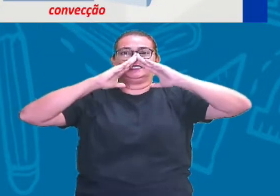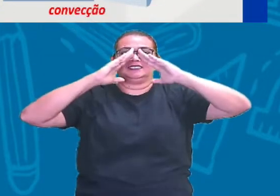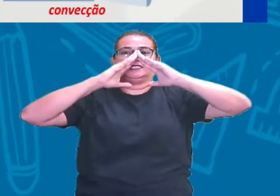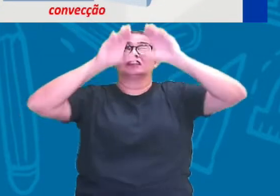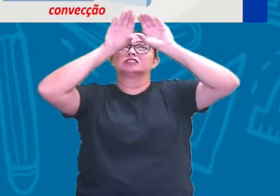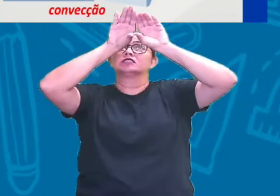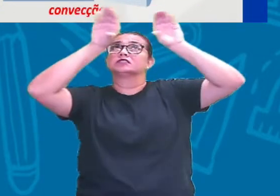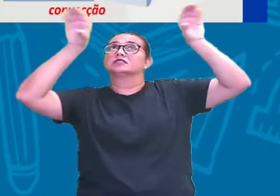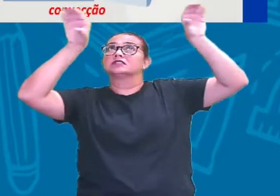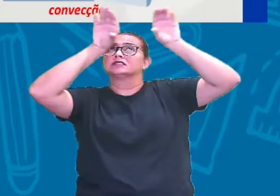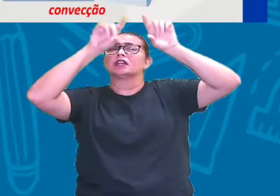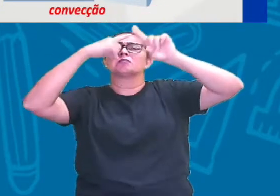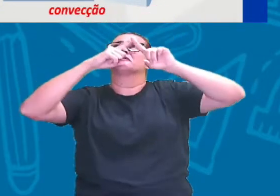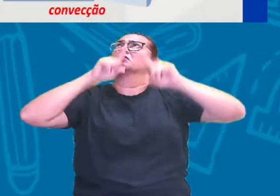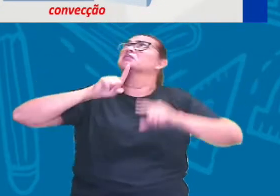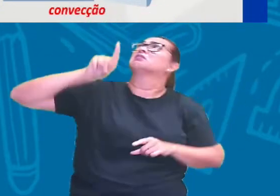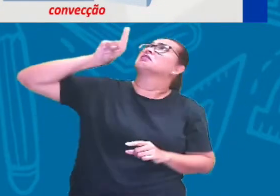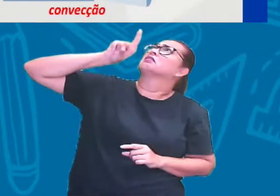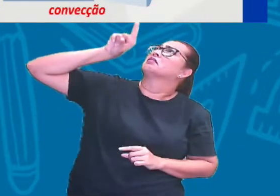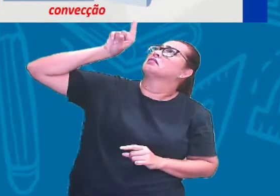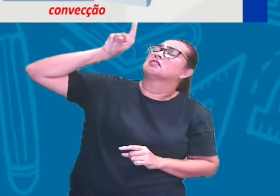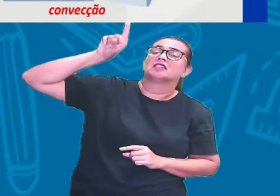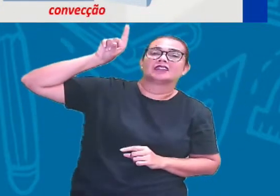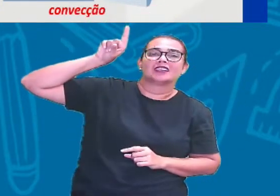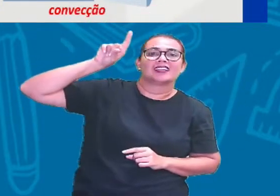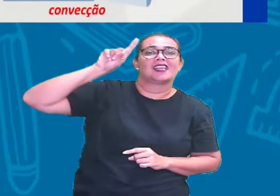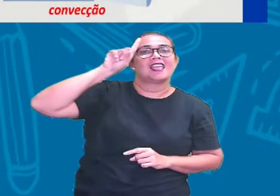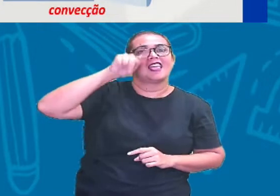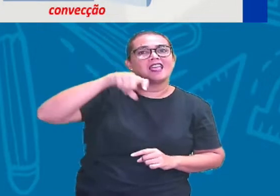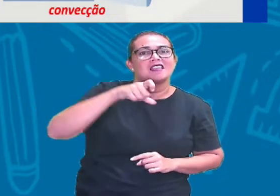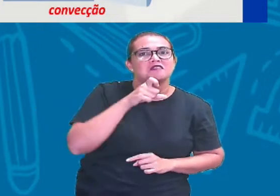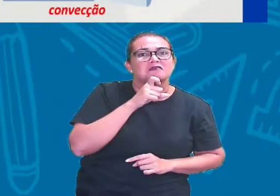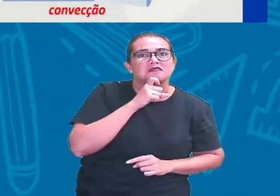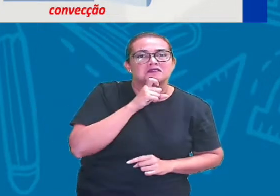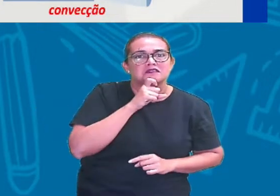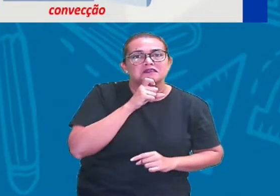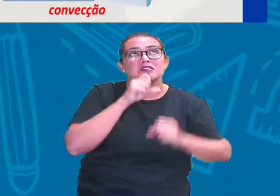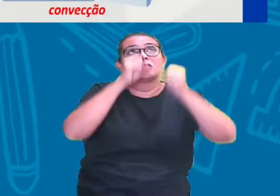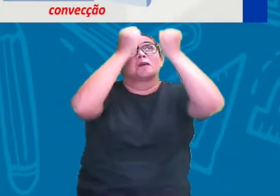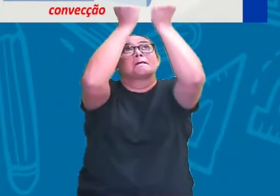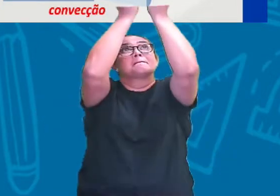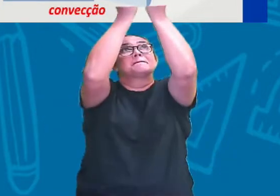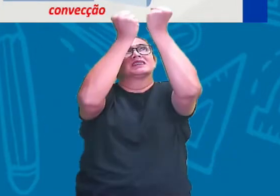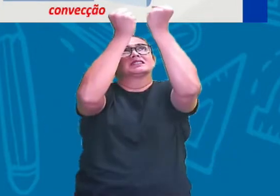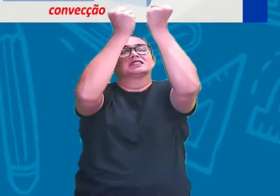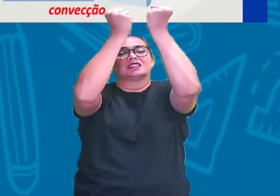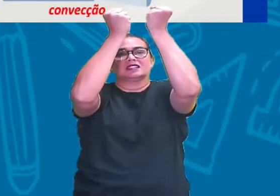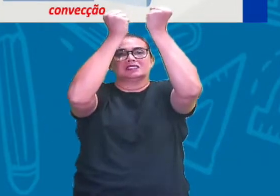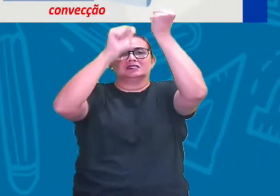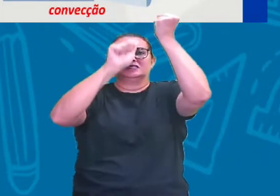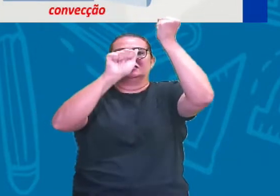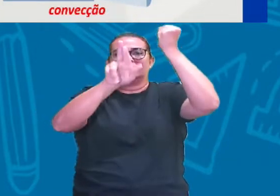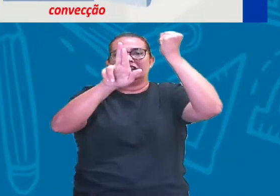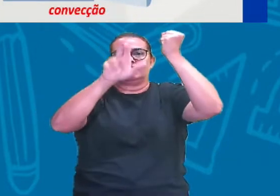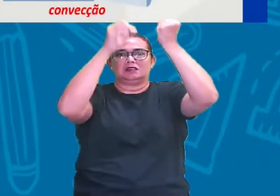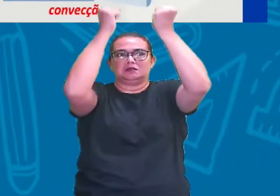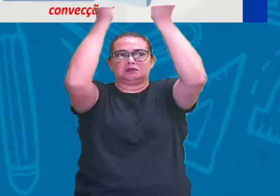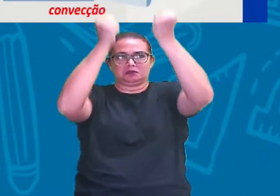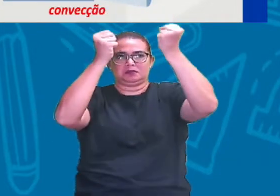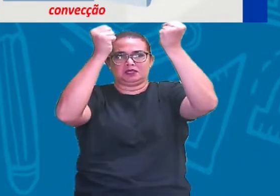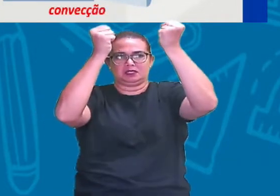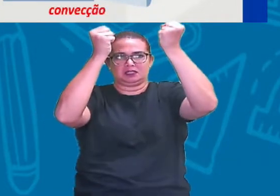na parte de cima. Por quê, professor? Porque o ar frio, ele é mais pesado, tá? Ele é